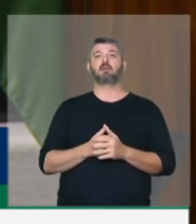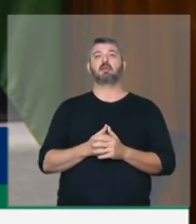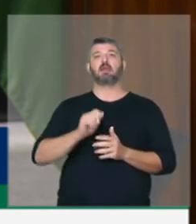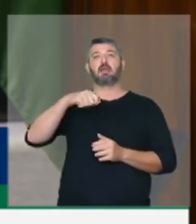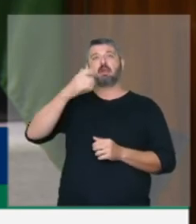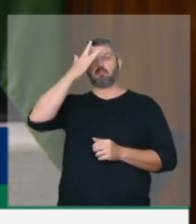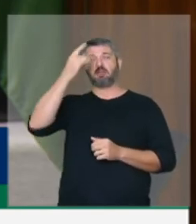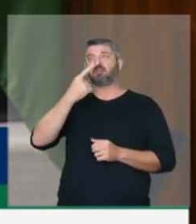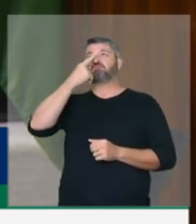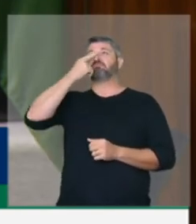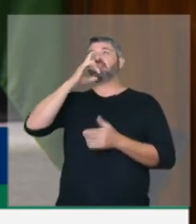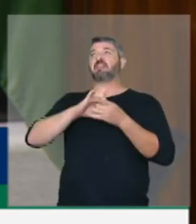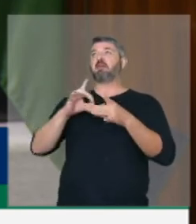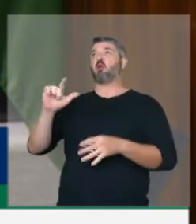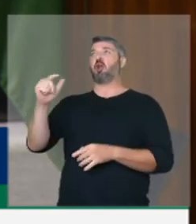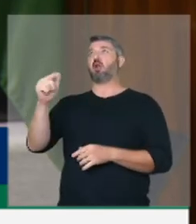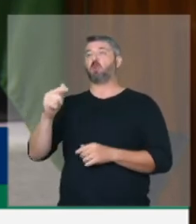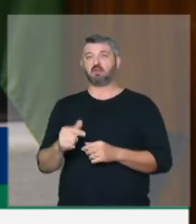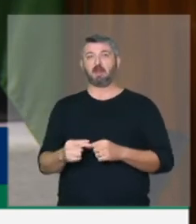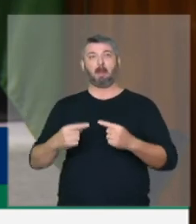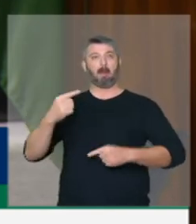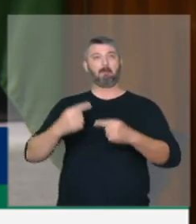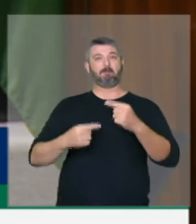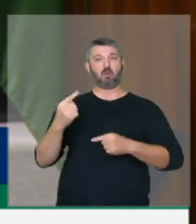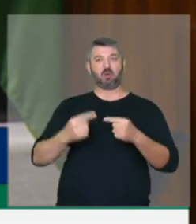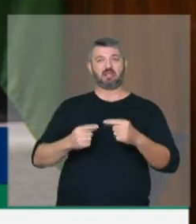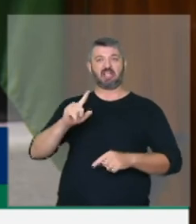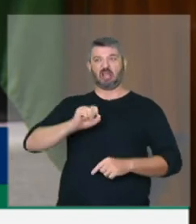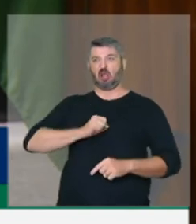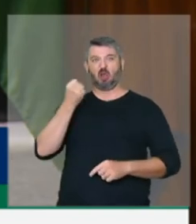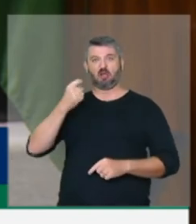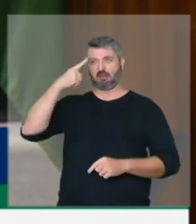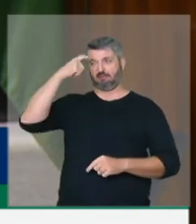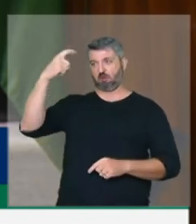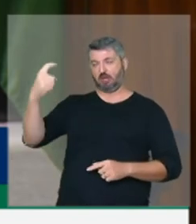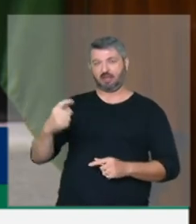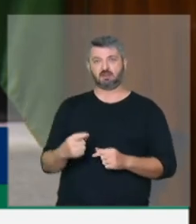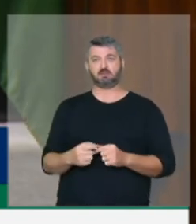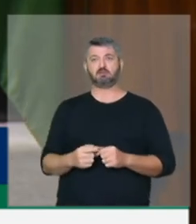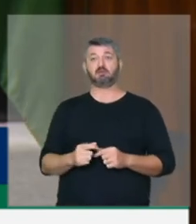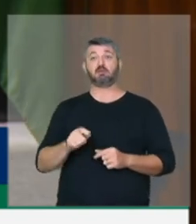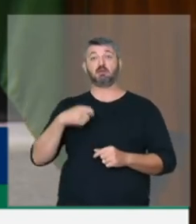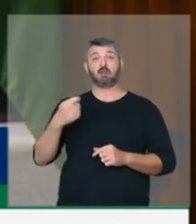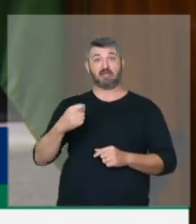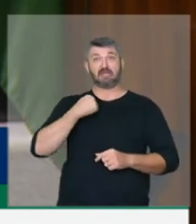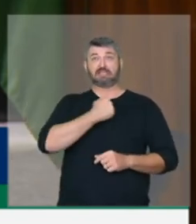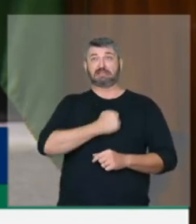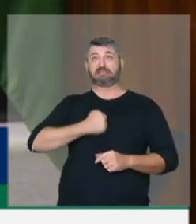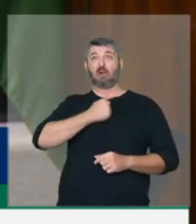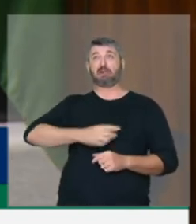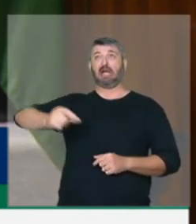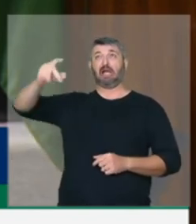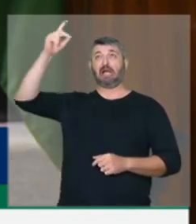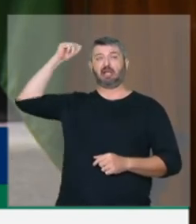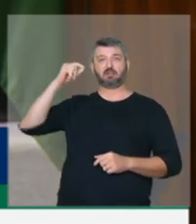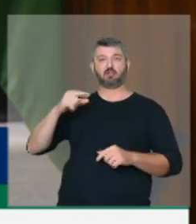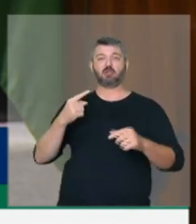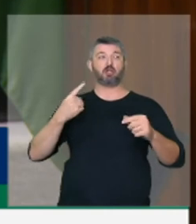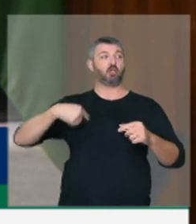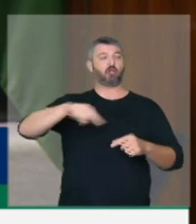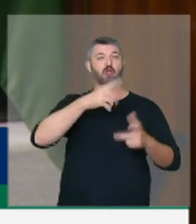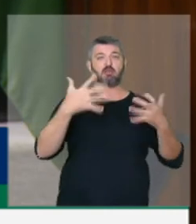apreço à democracia e quem faz da política ódio, violência, e quem tem saudade de um tempo que não queremos que